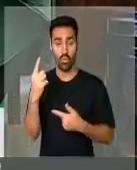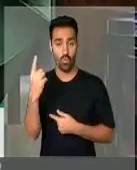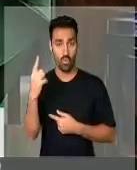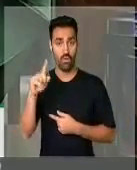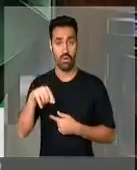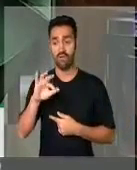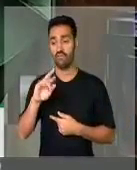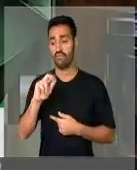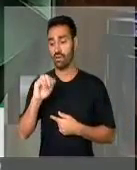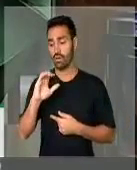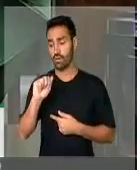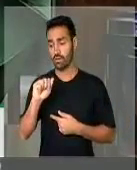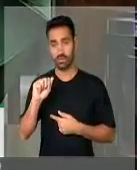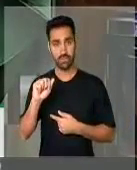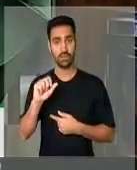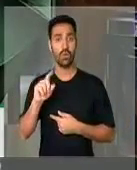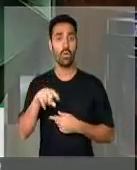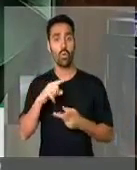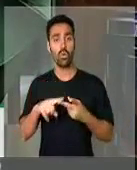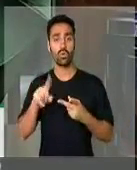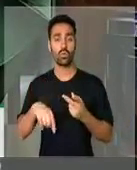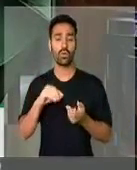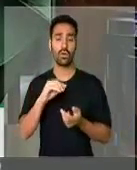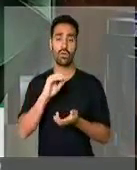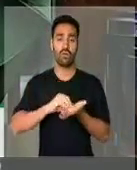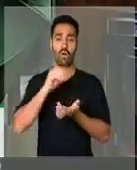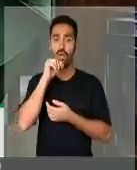do semiárido, e outro de recursos hídricos para